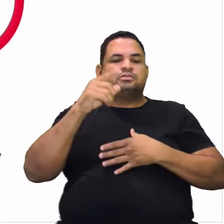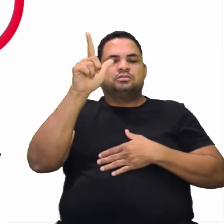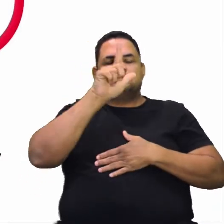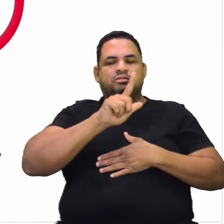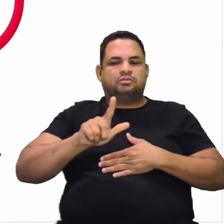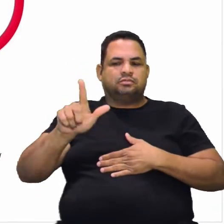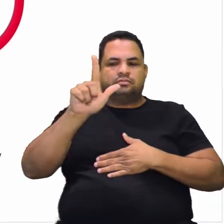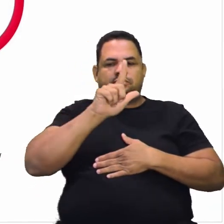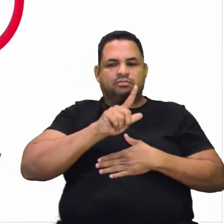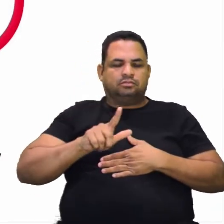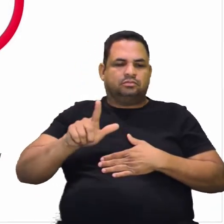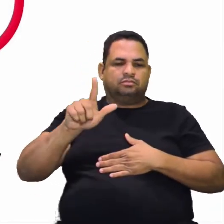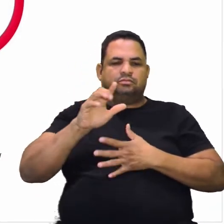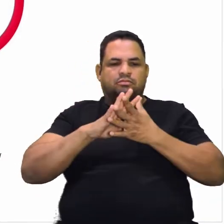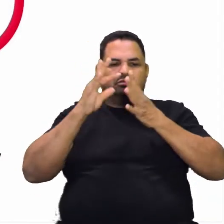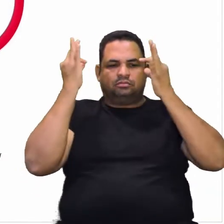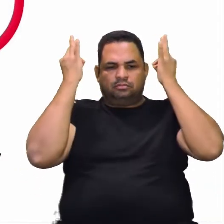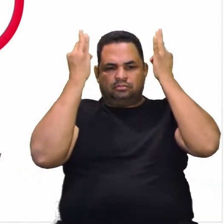literatura grega.